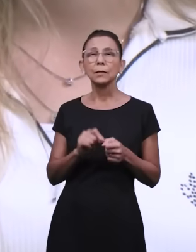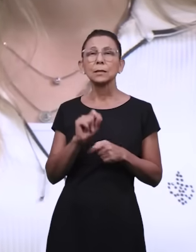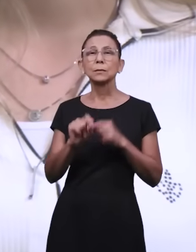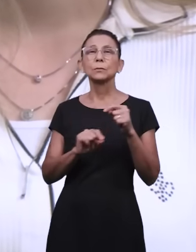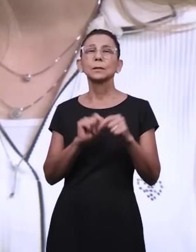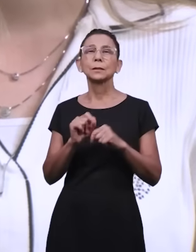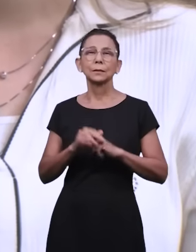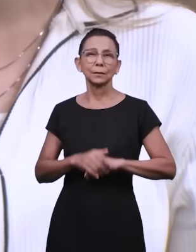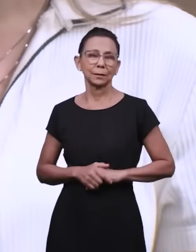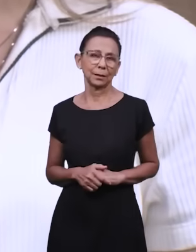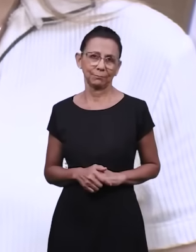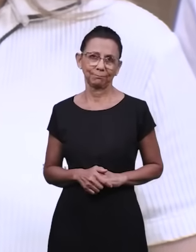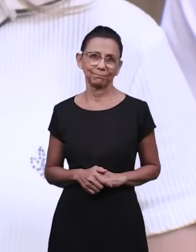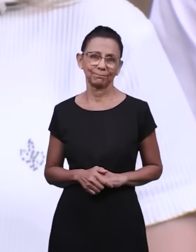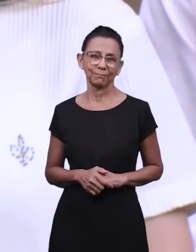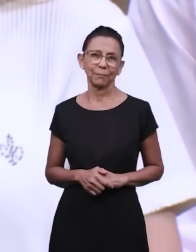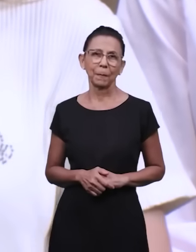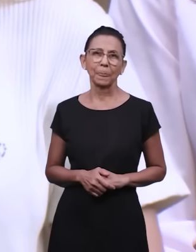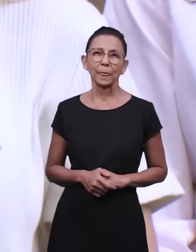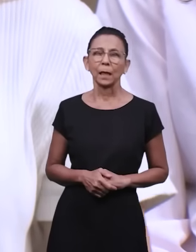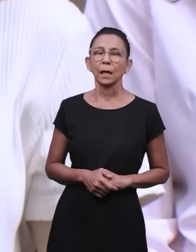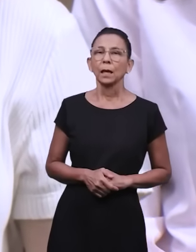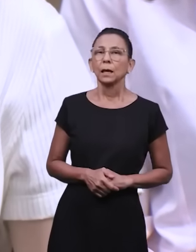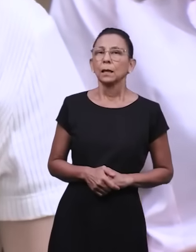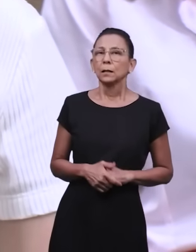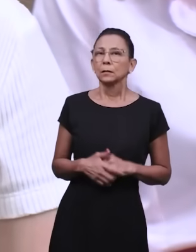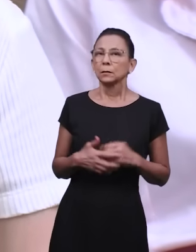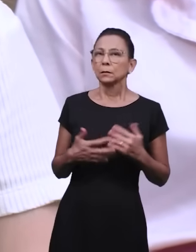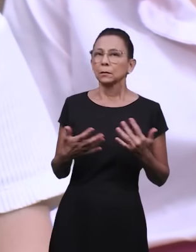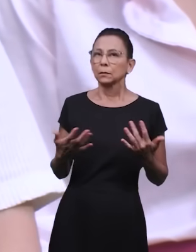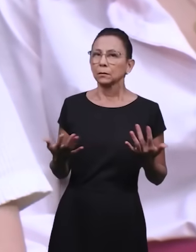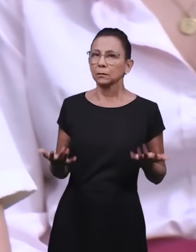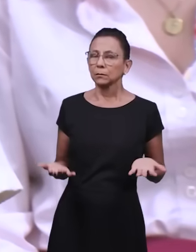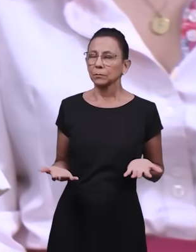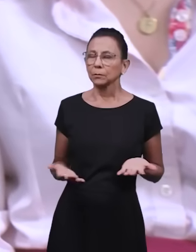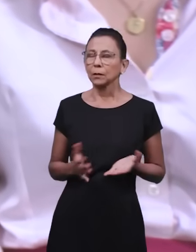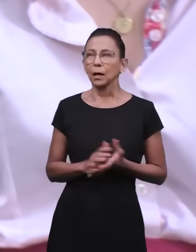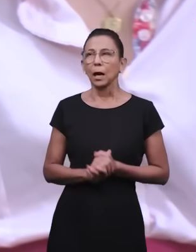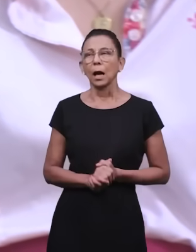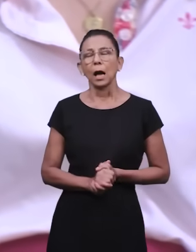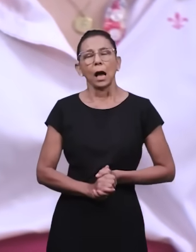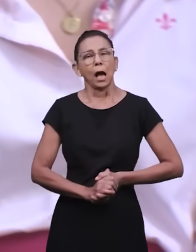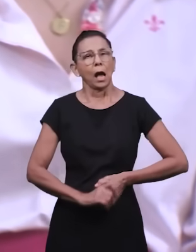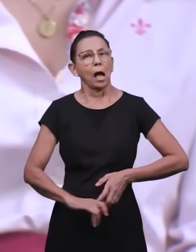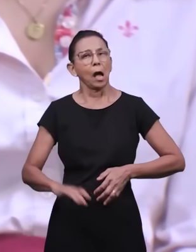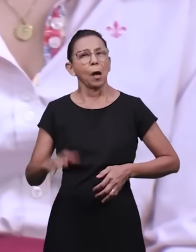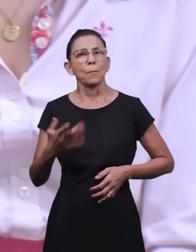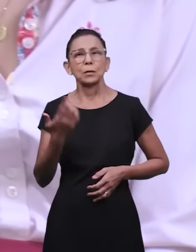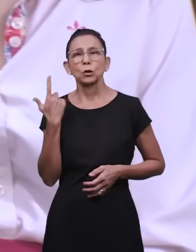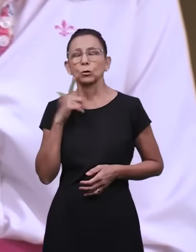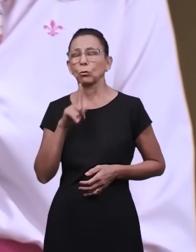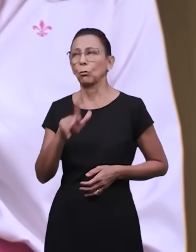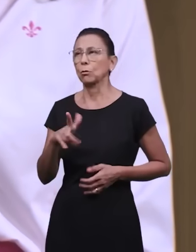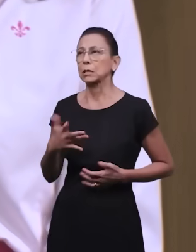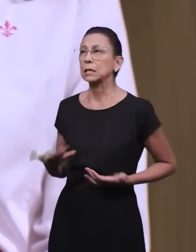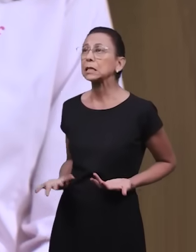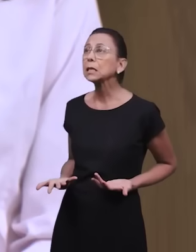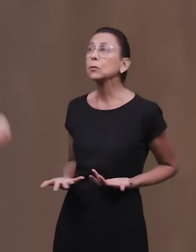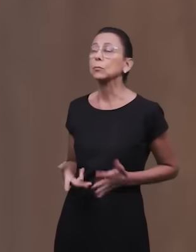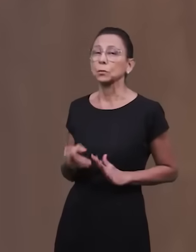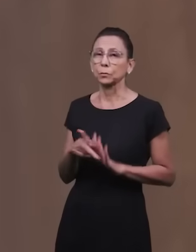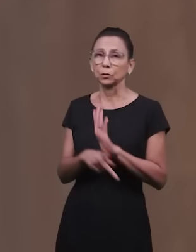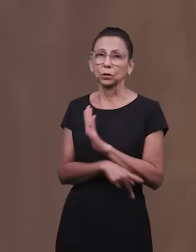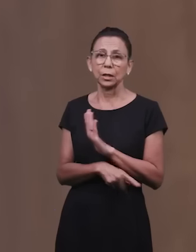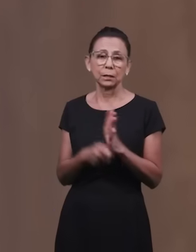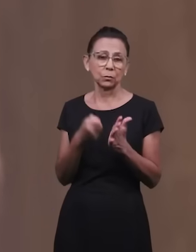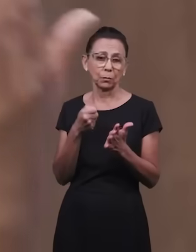precisa de mais investimento? Porque não é assim como eu quero, não quer dizer que não seja interessante o que eu esteja vivendo. É